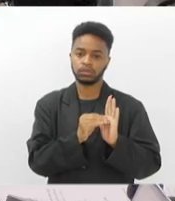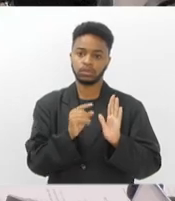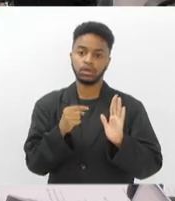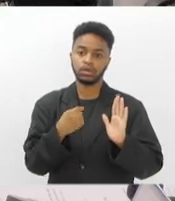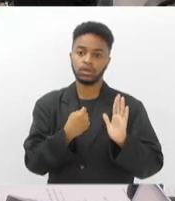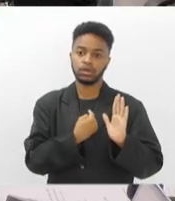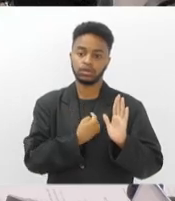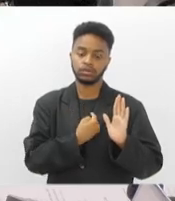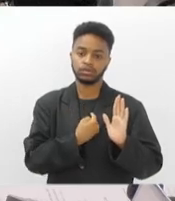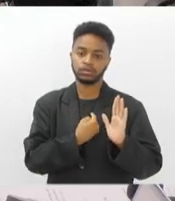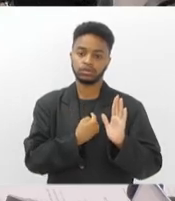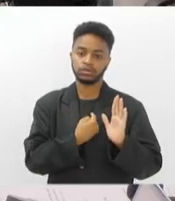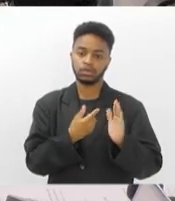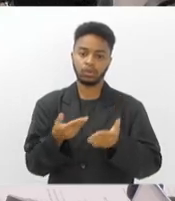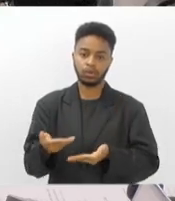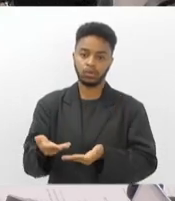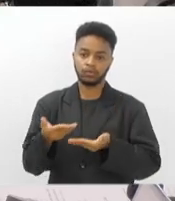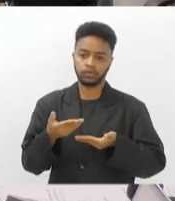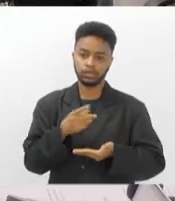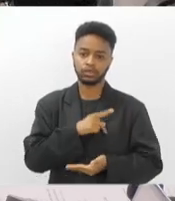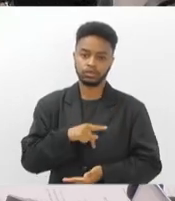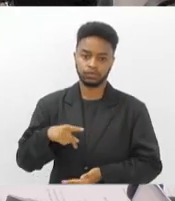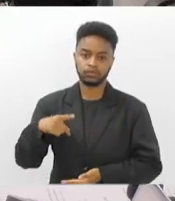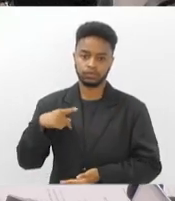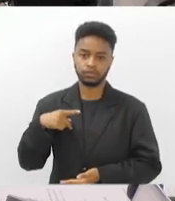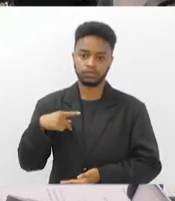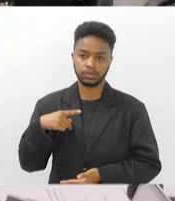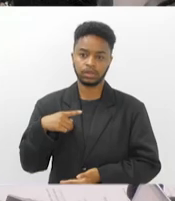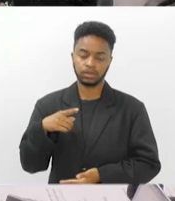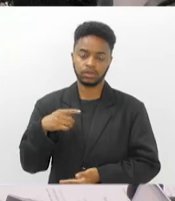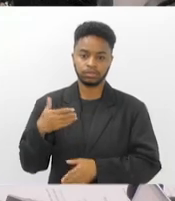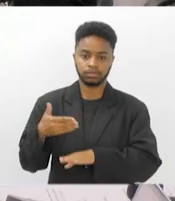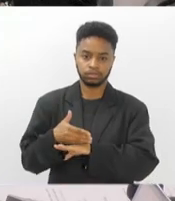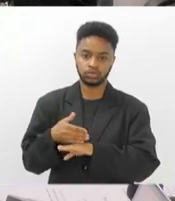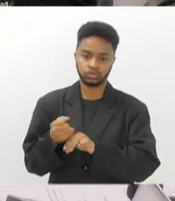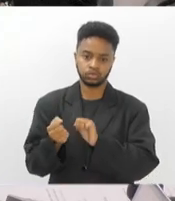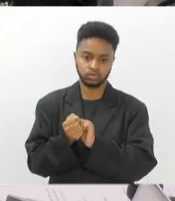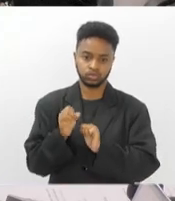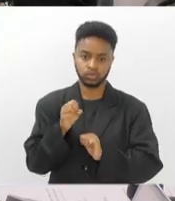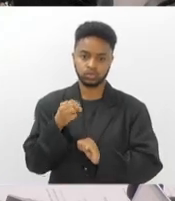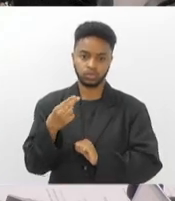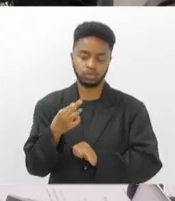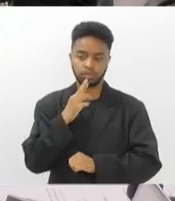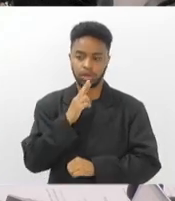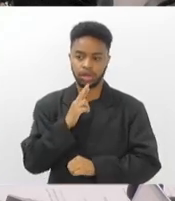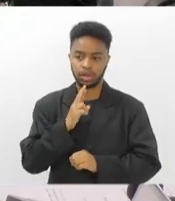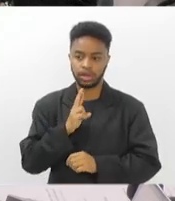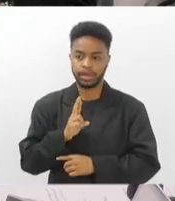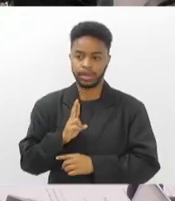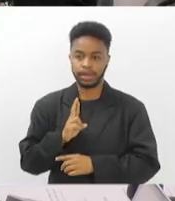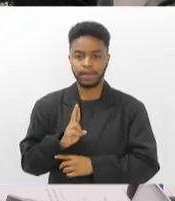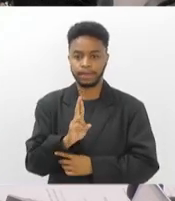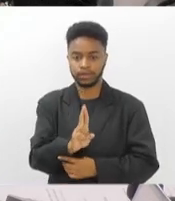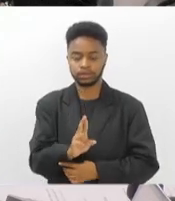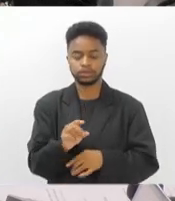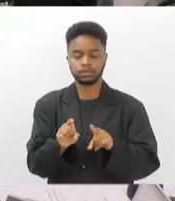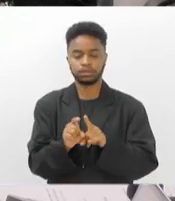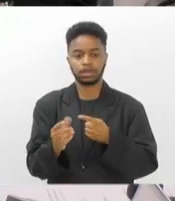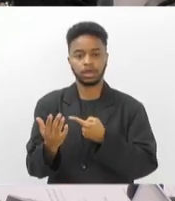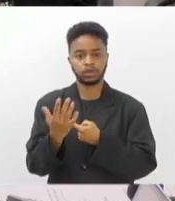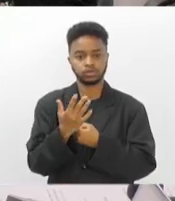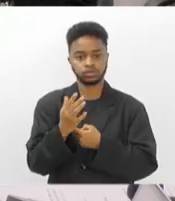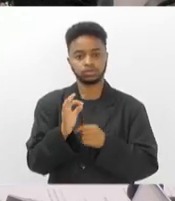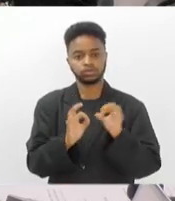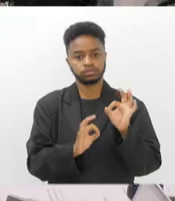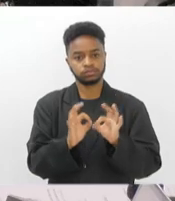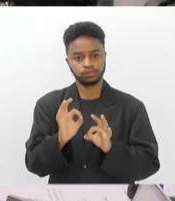a solicitação o convite da defensora para estar conosco a representante da Defensoria para nos ajudar também a a mapear